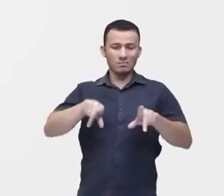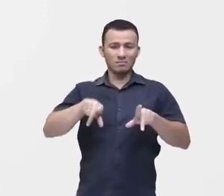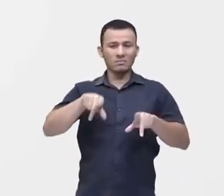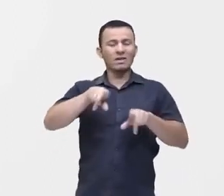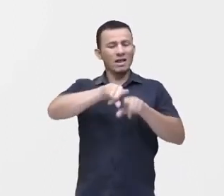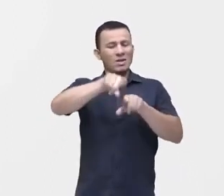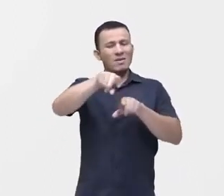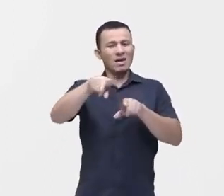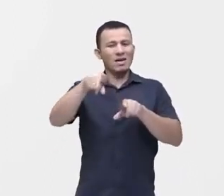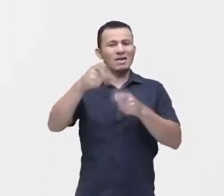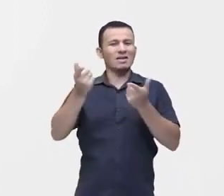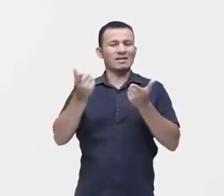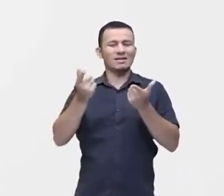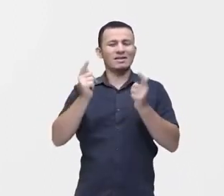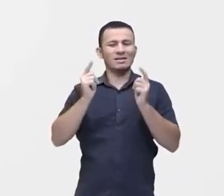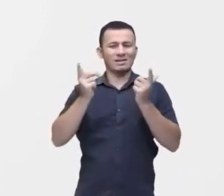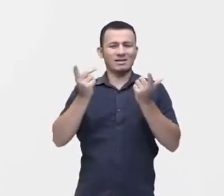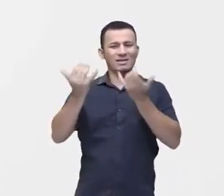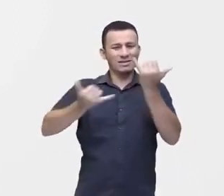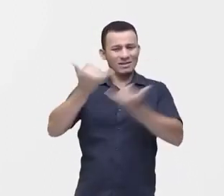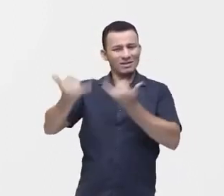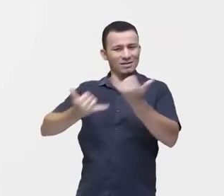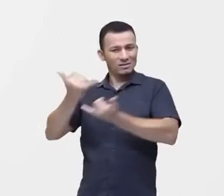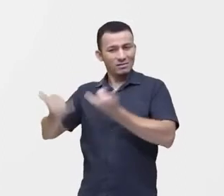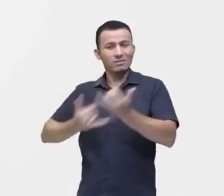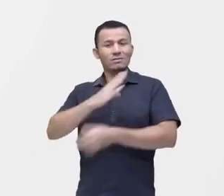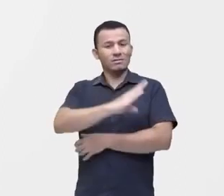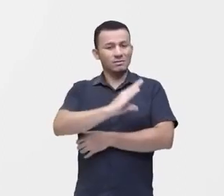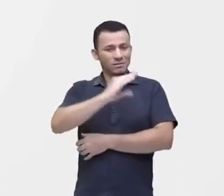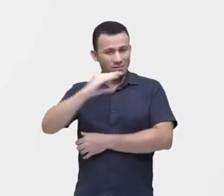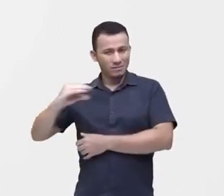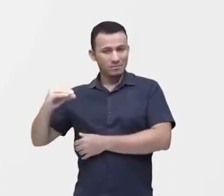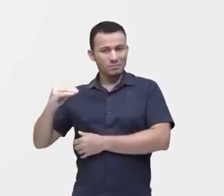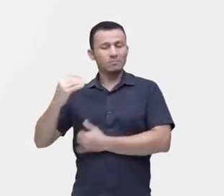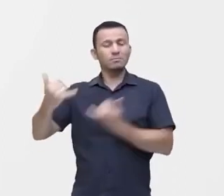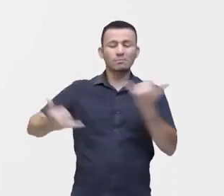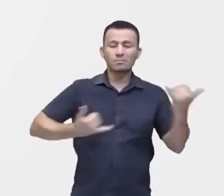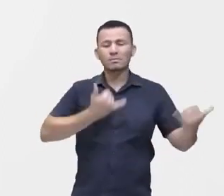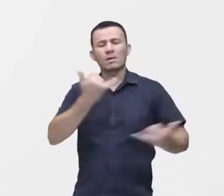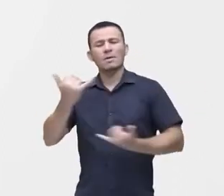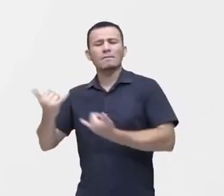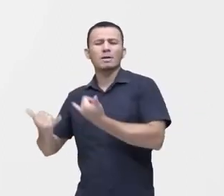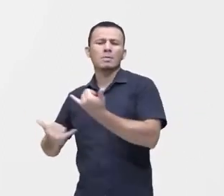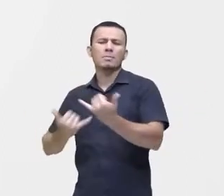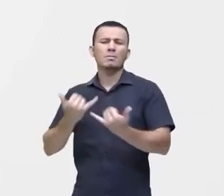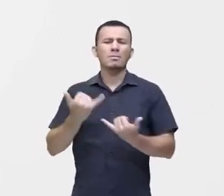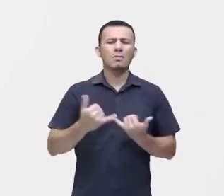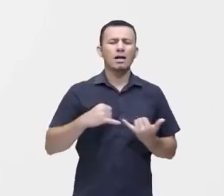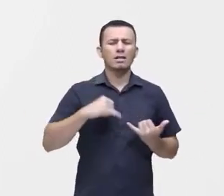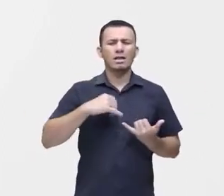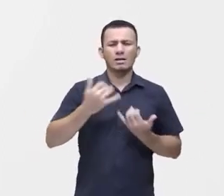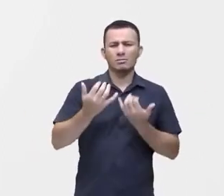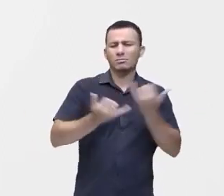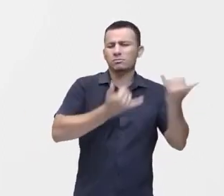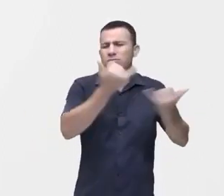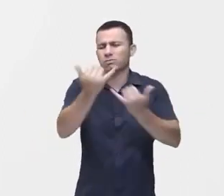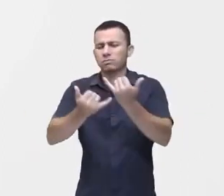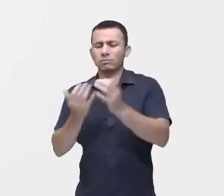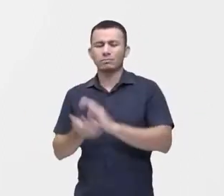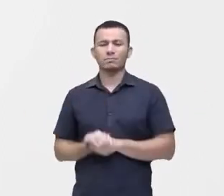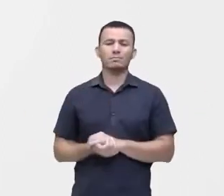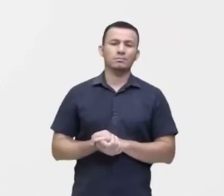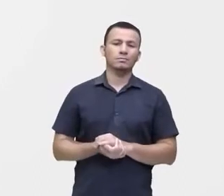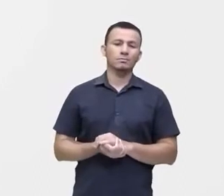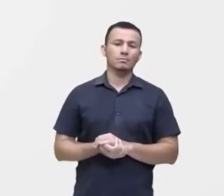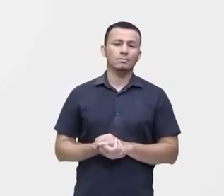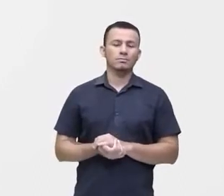estão brincando... Essas crianças estão brincando num parque, né? Vários brinquedos. Uns estão